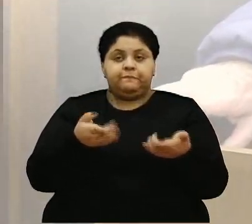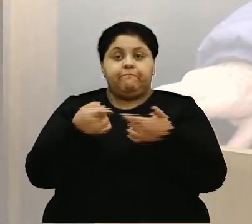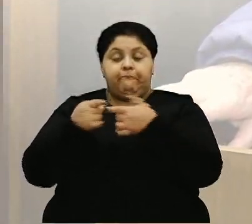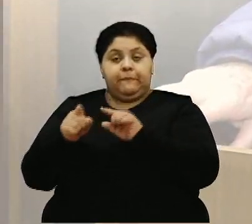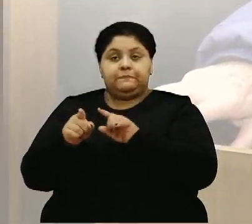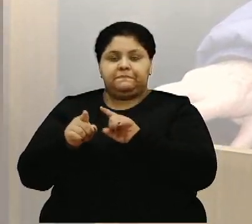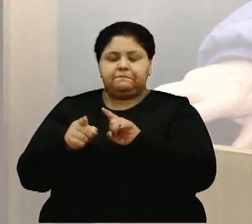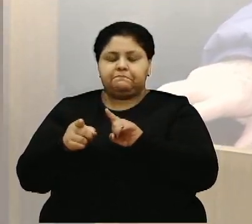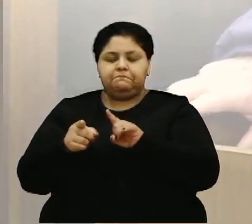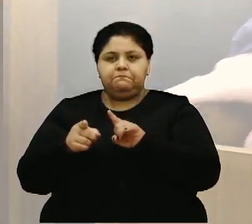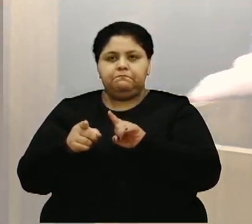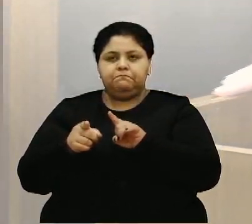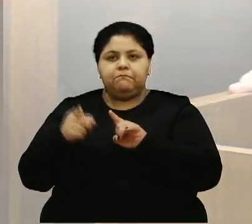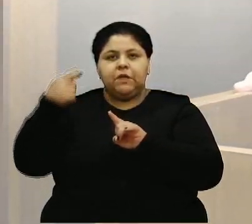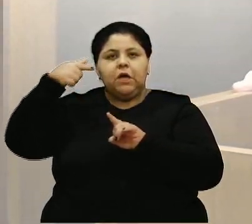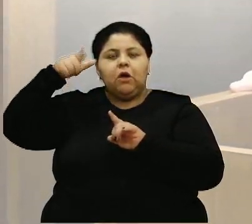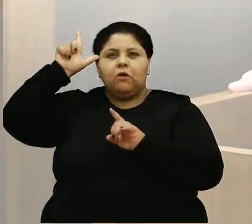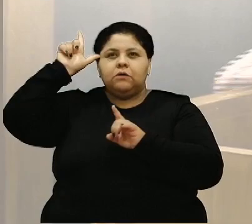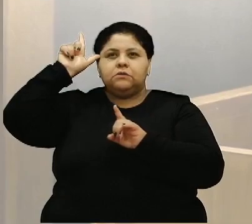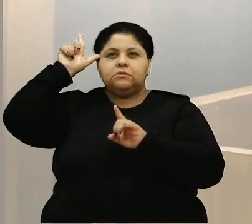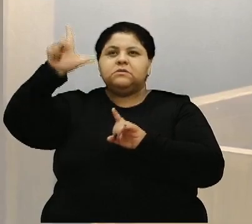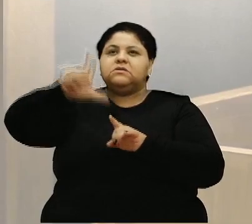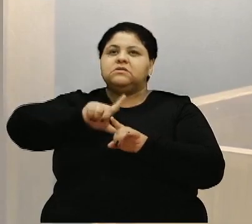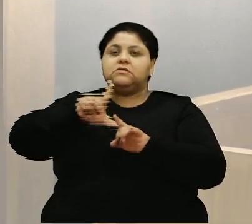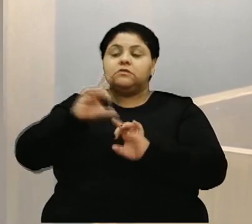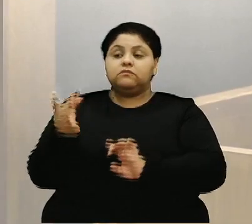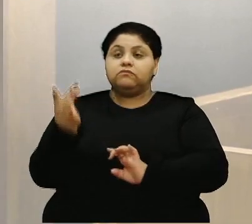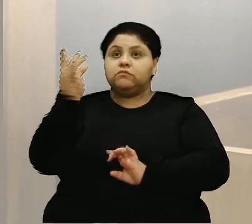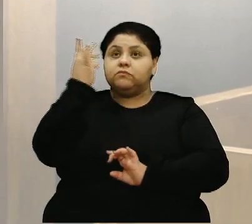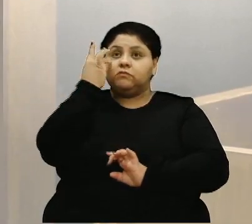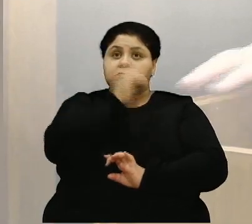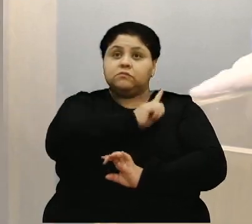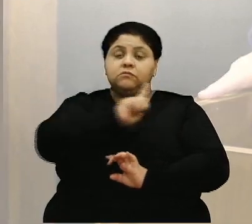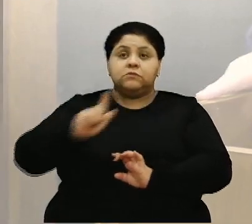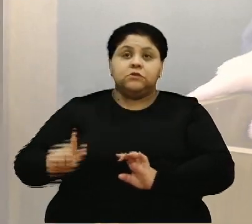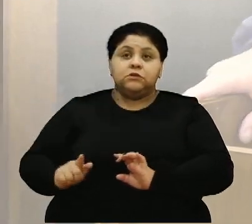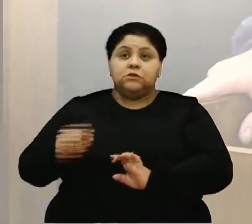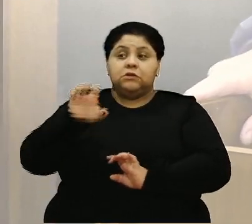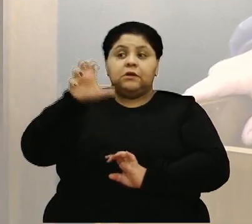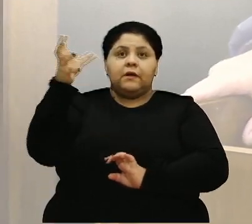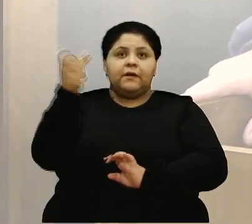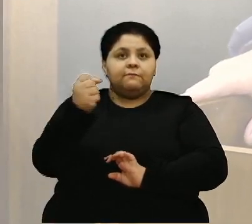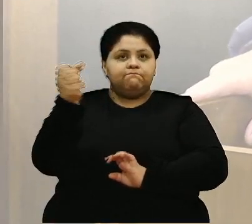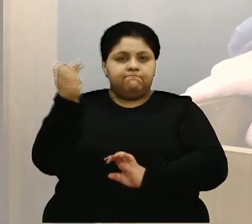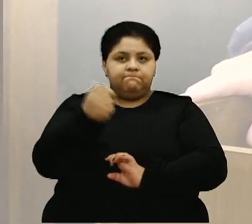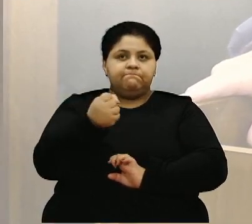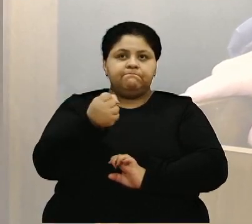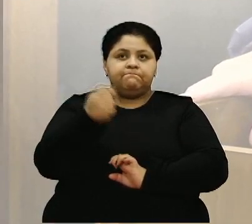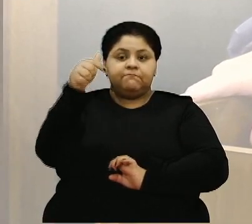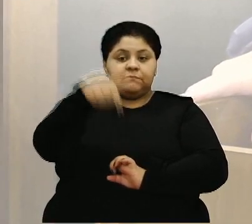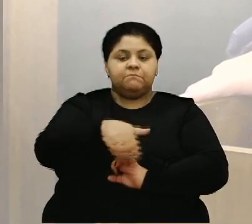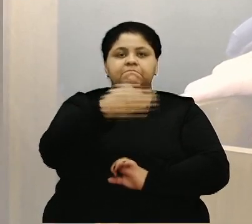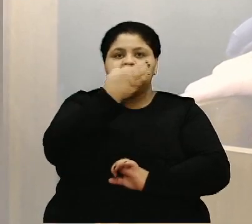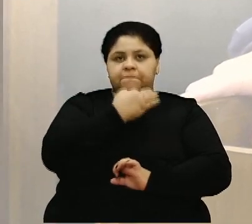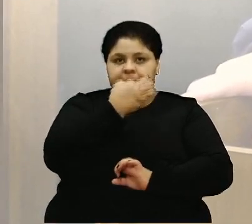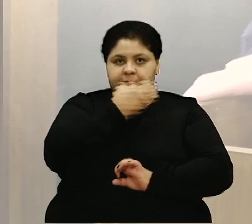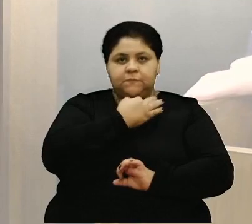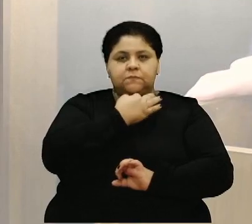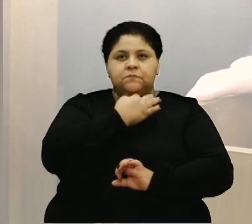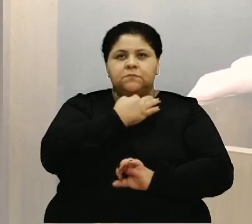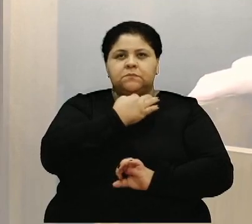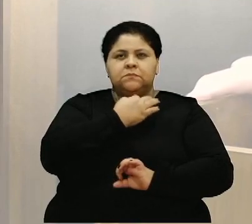mas ontem tivemos a presença do governador Eduardo Leite aqui em Caxias do Sul.